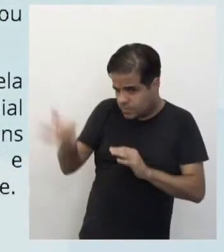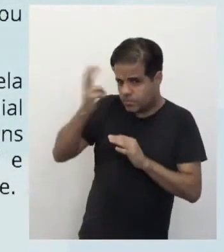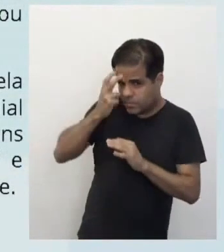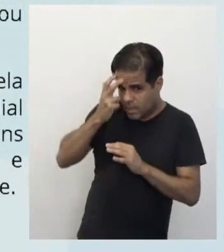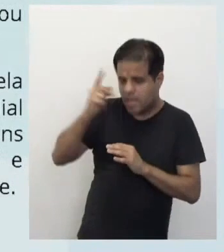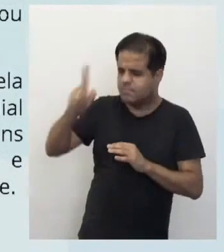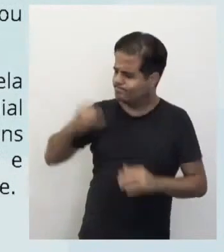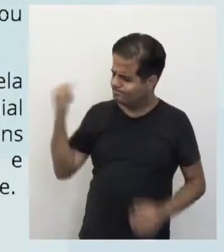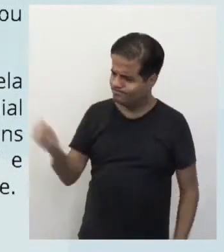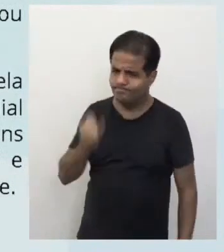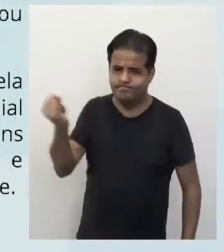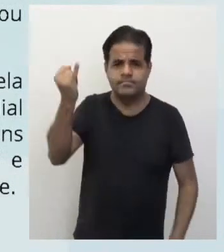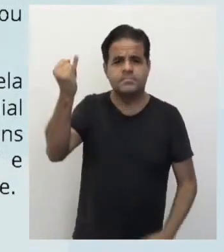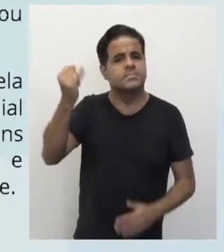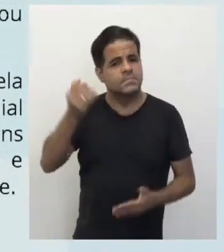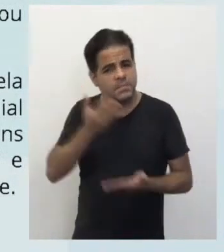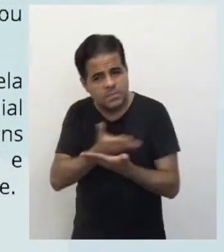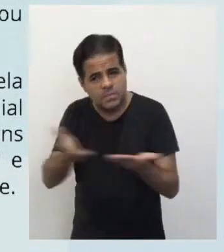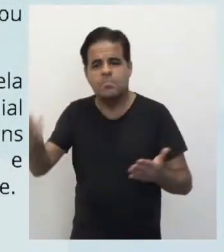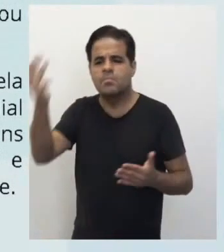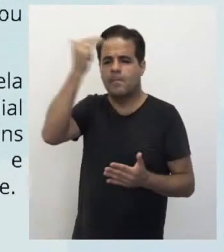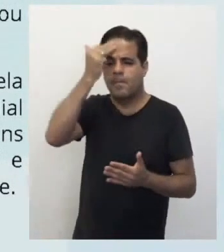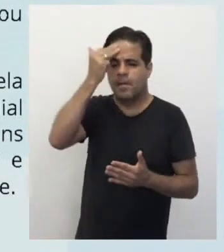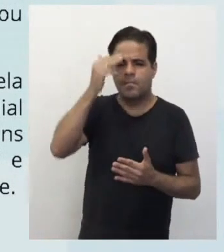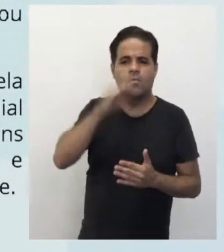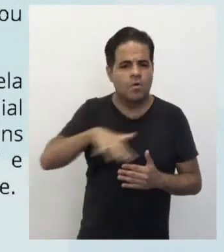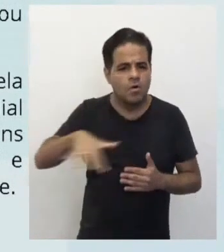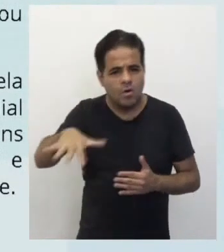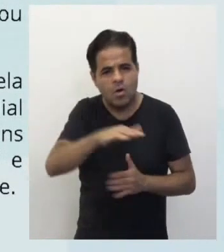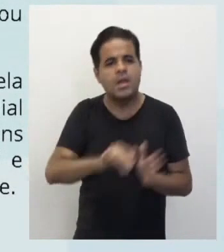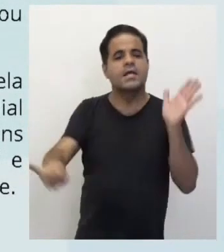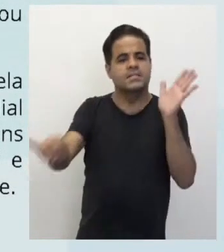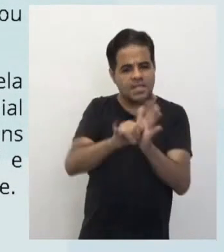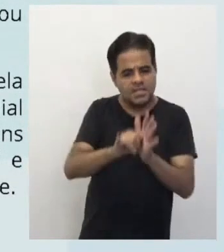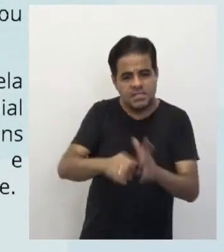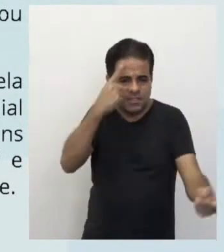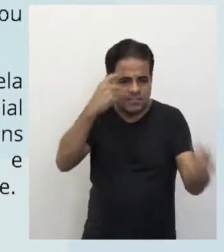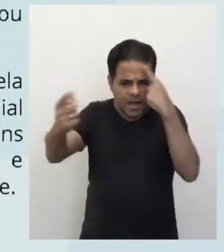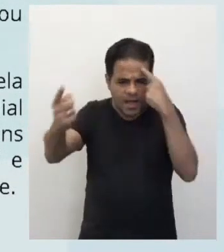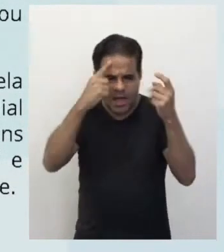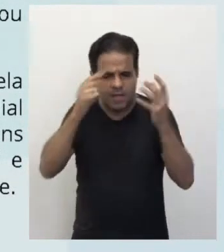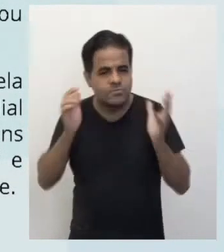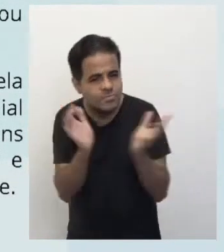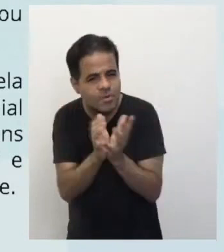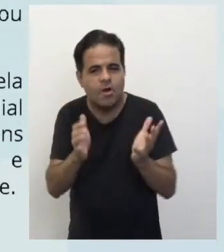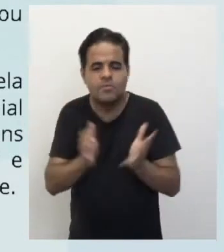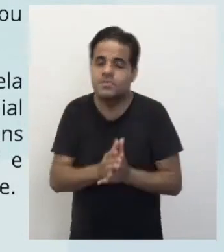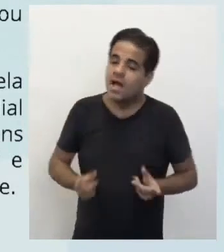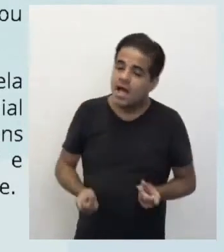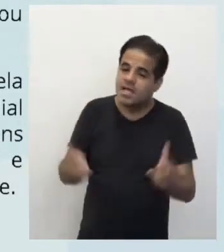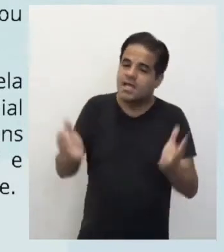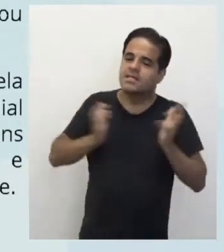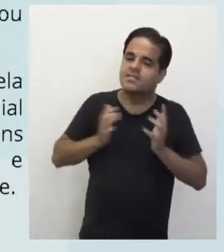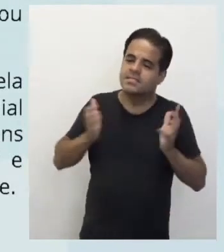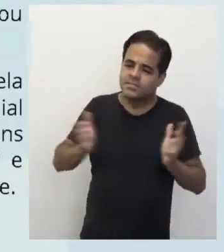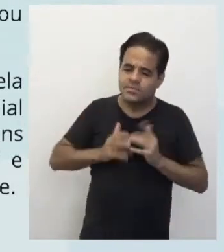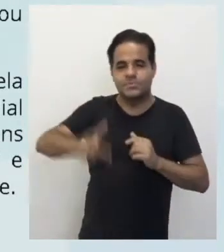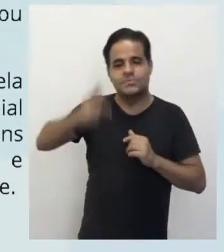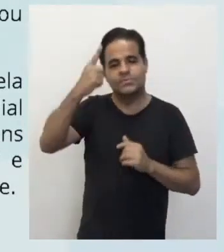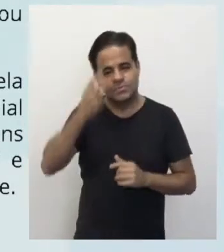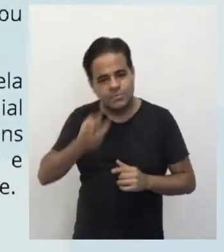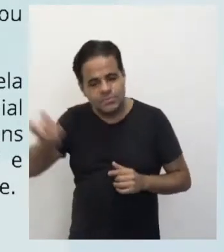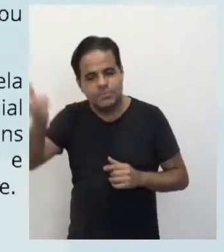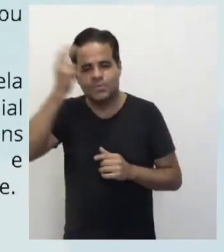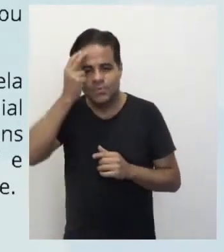de fundamental importância para a memória, a identidade, a criatividade dos povos e a riqueza das